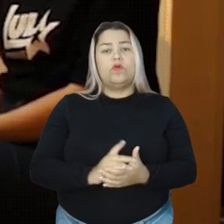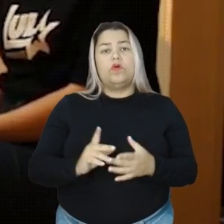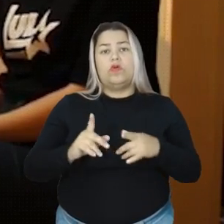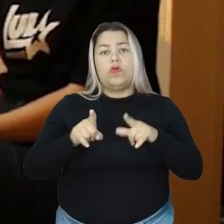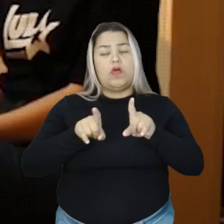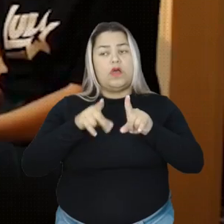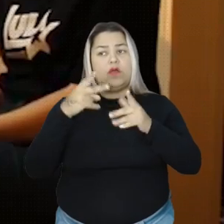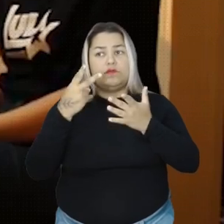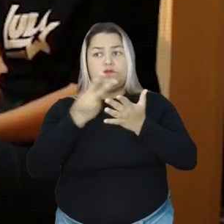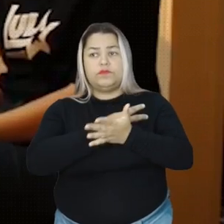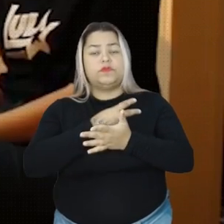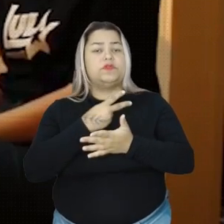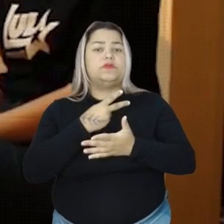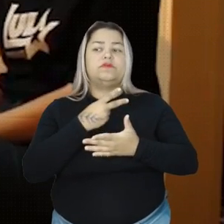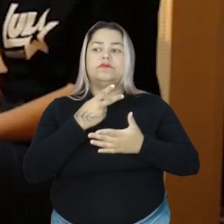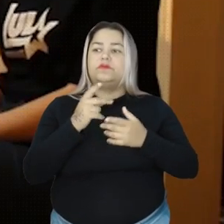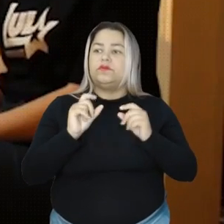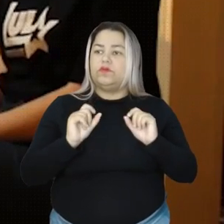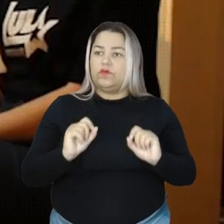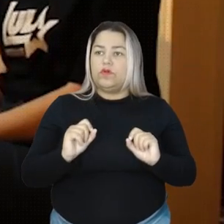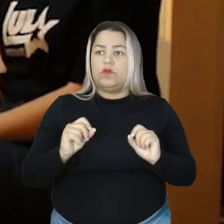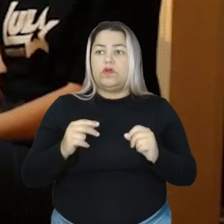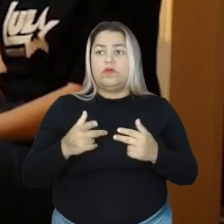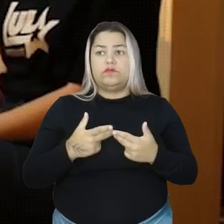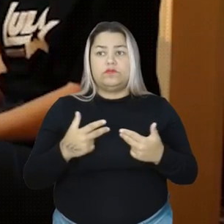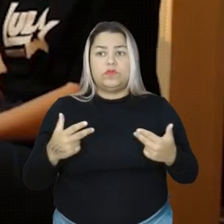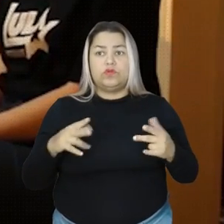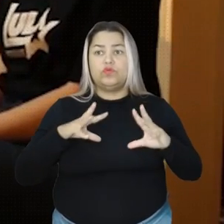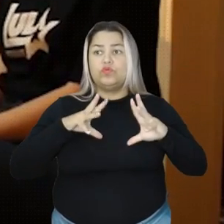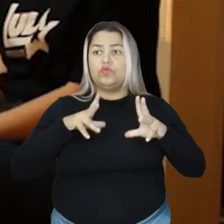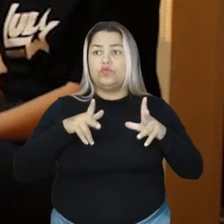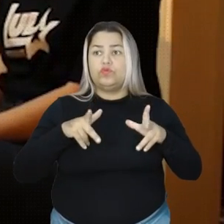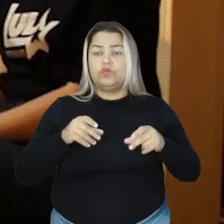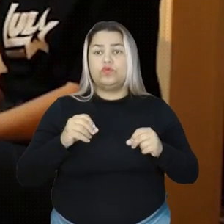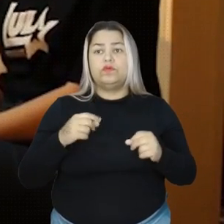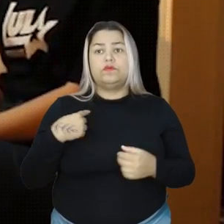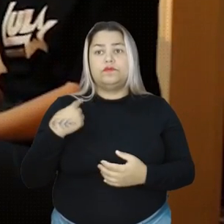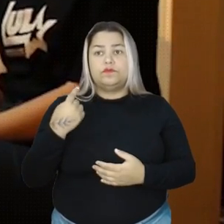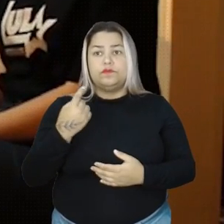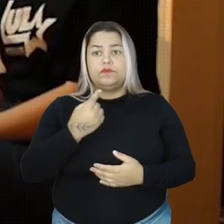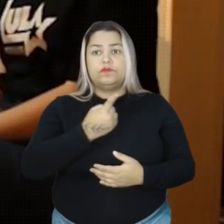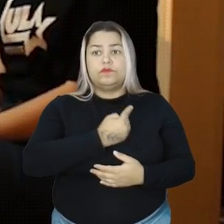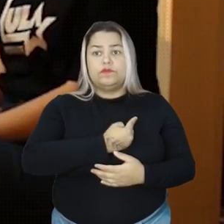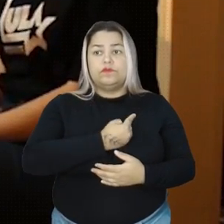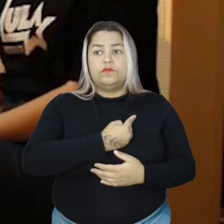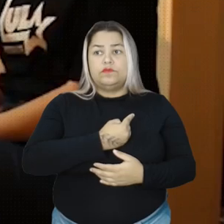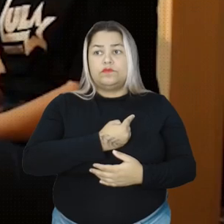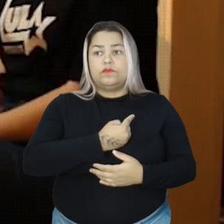rolou, foi rolando e tal, e aquela coisa toda. Bom, nós, então,